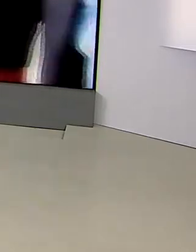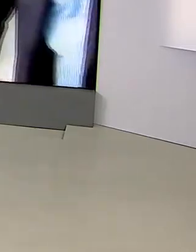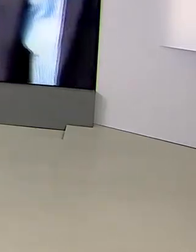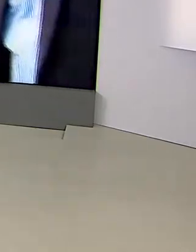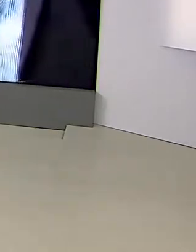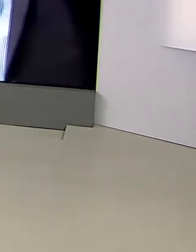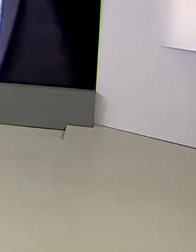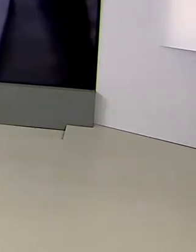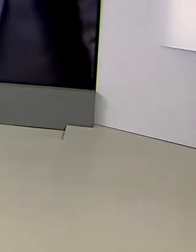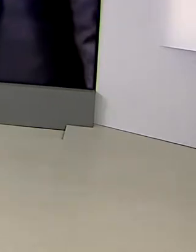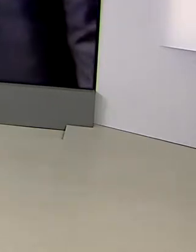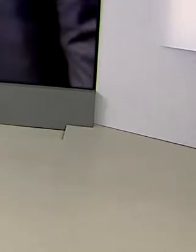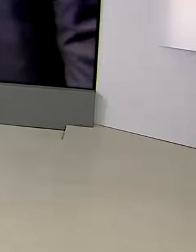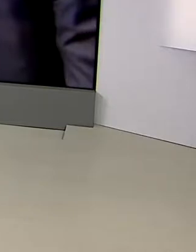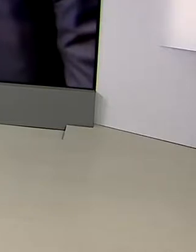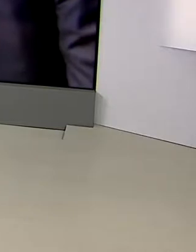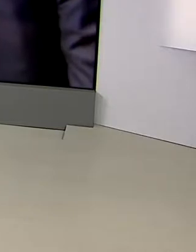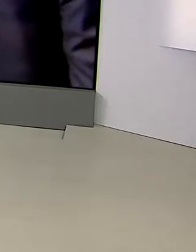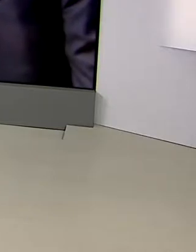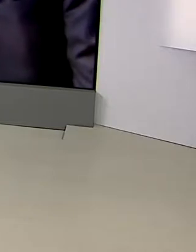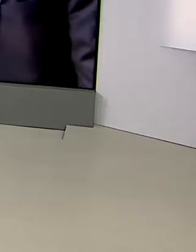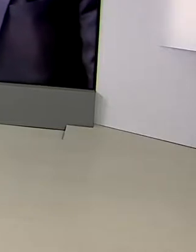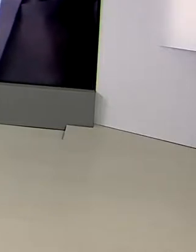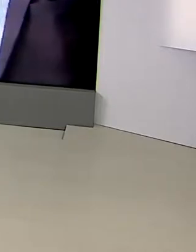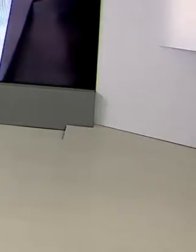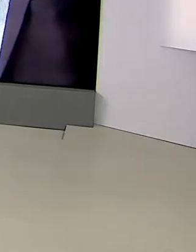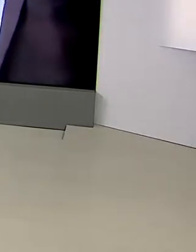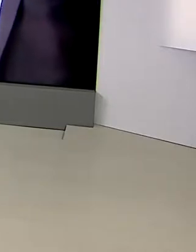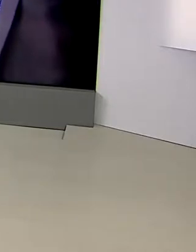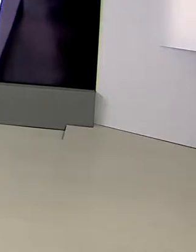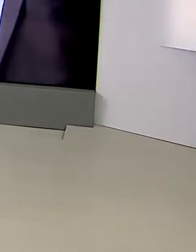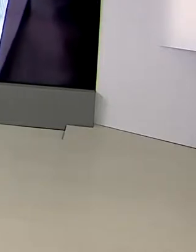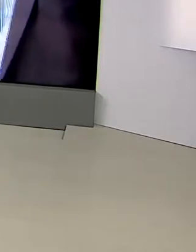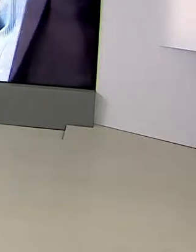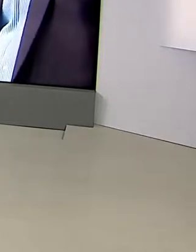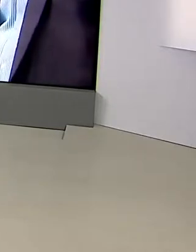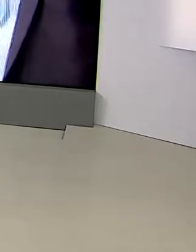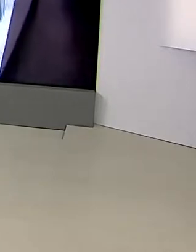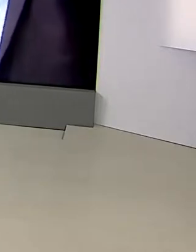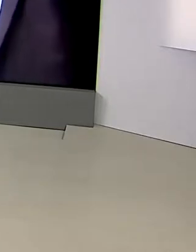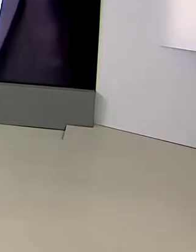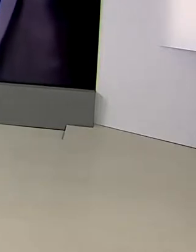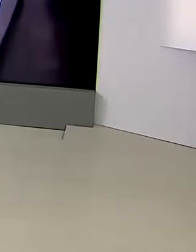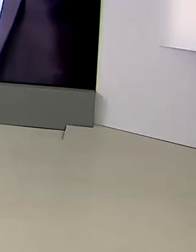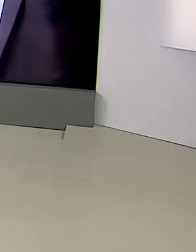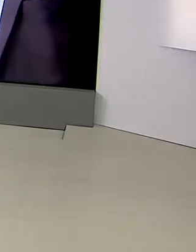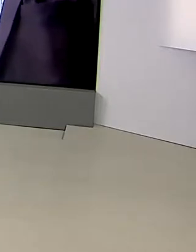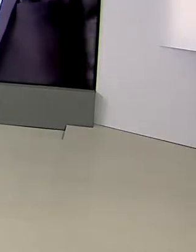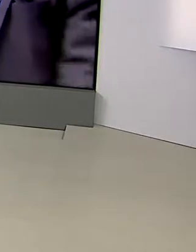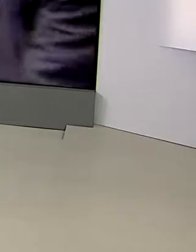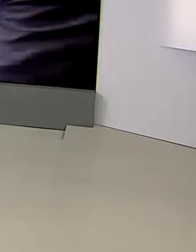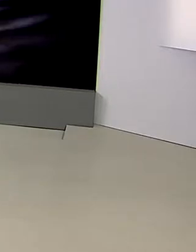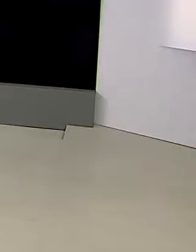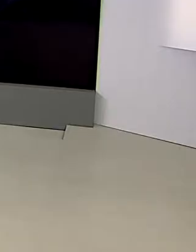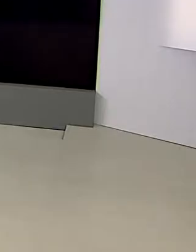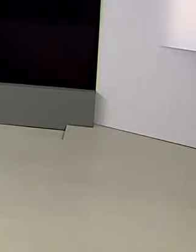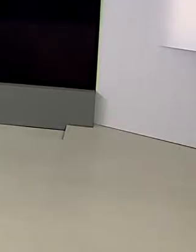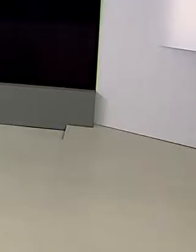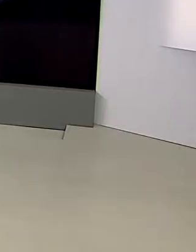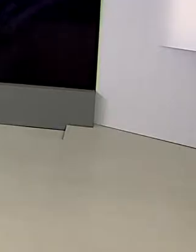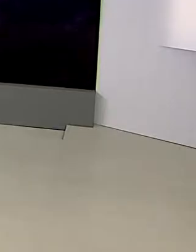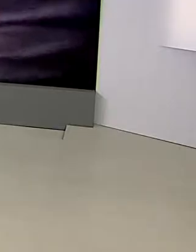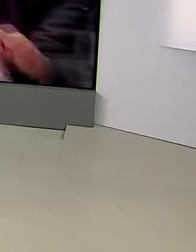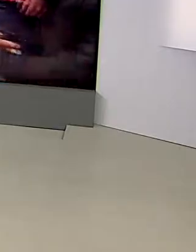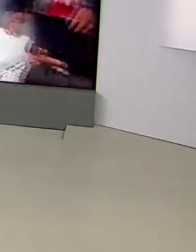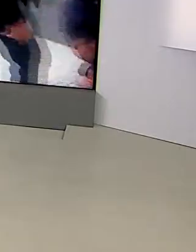do presidente Jair Bolsonaro a conjuntos habitacionais. O governo federal entrega ao município 1.164 moradias.